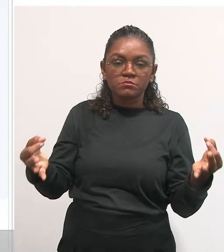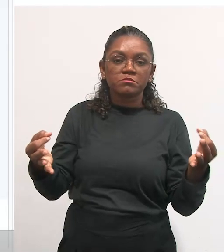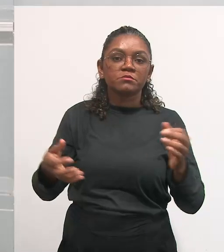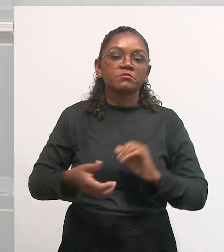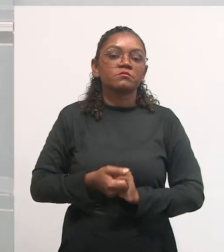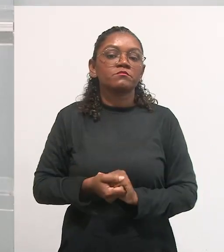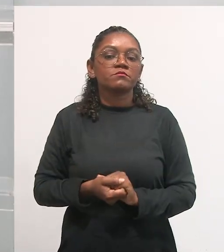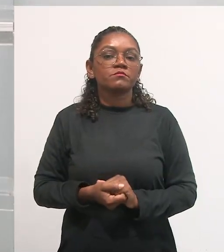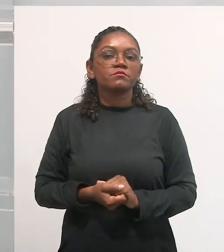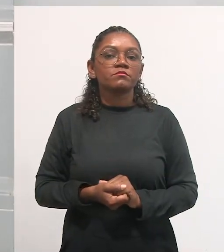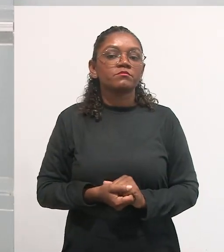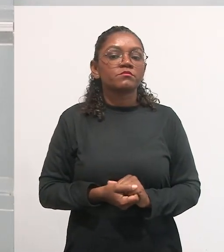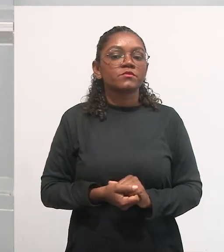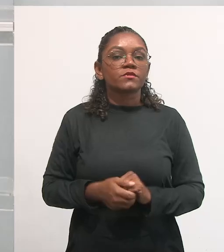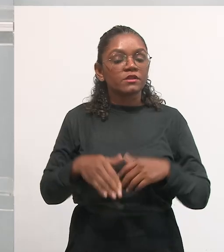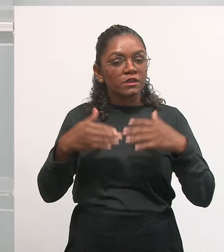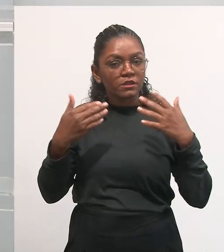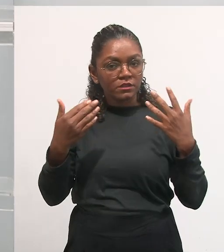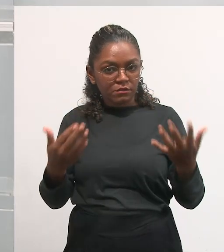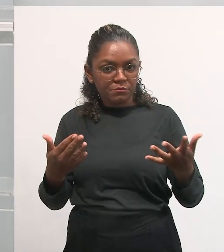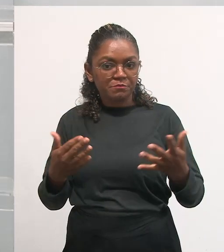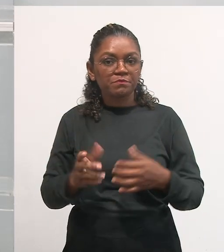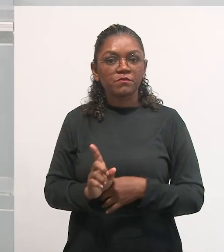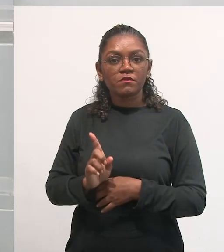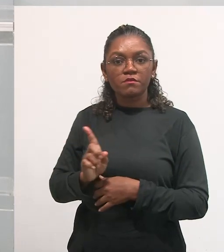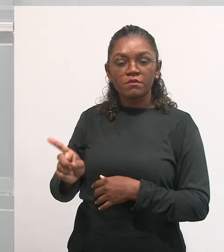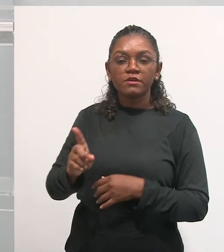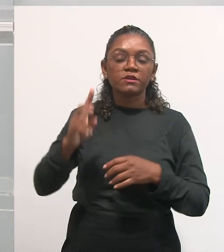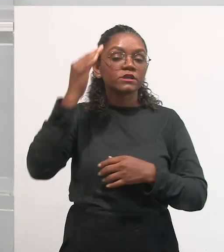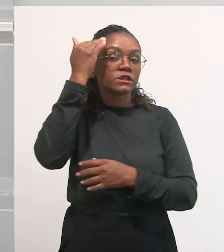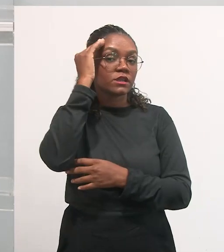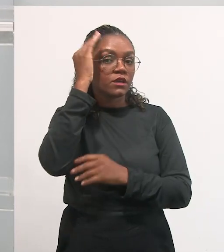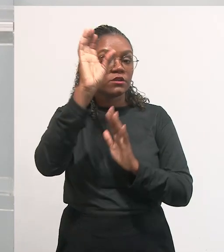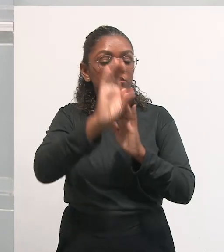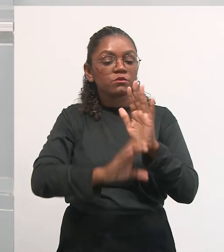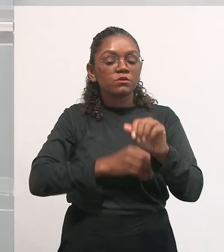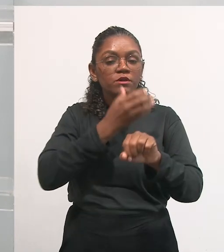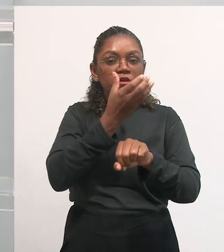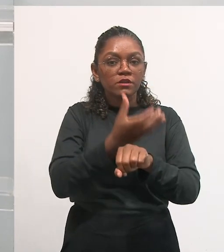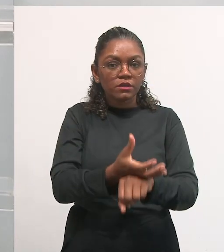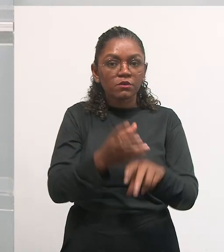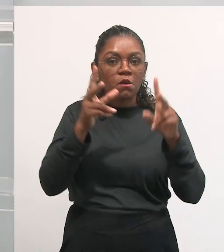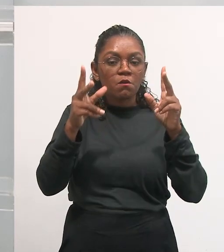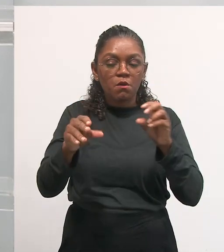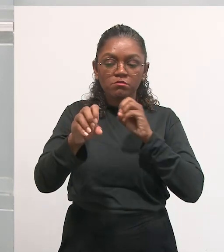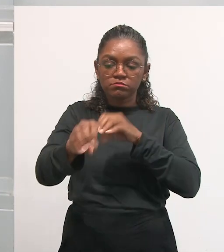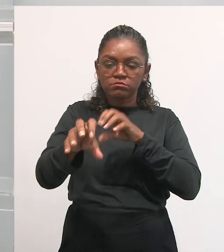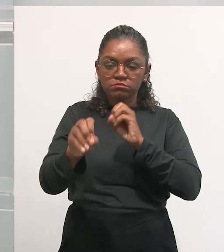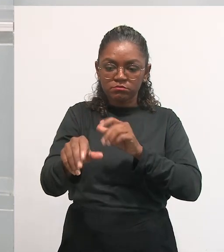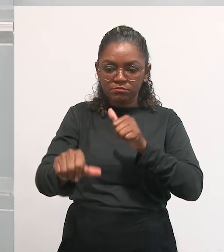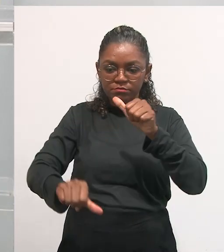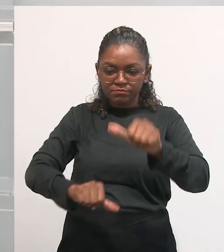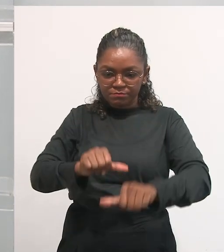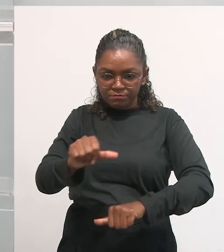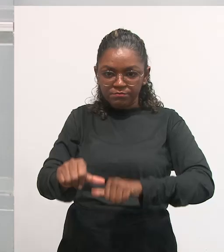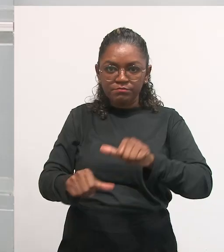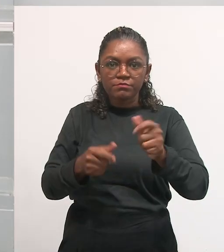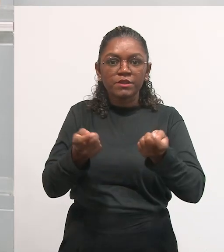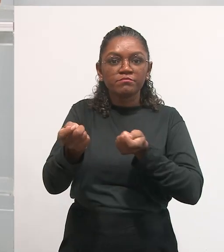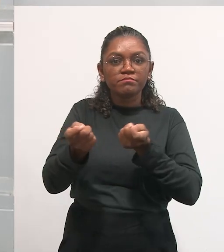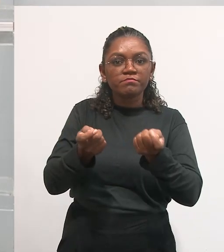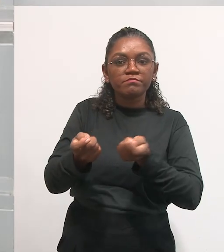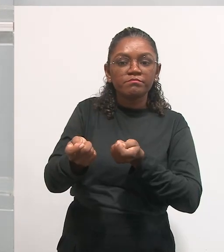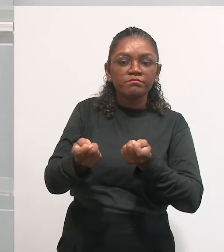faz essa reflexão ele entende que o currículo ele modela aquela educação então ele coloca aqui o